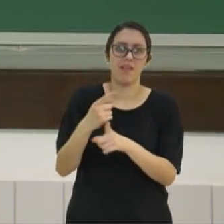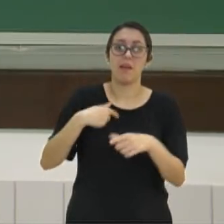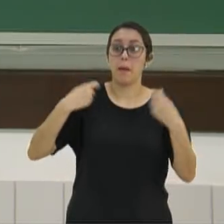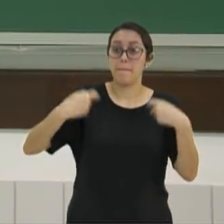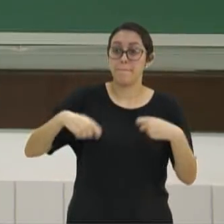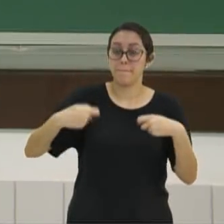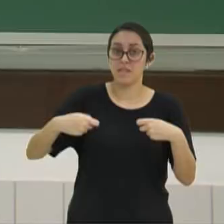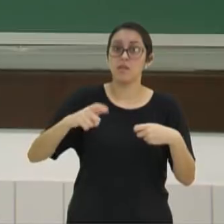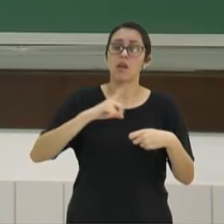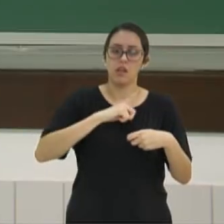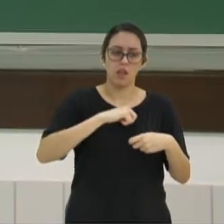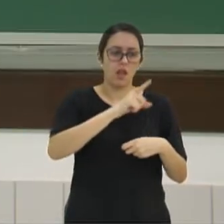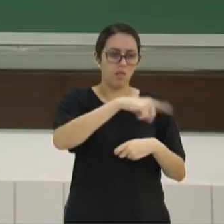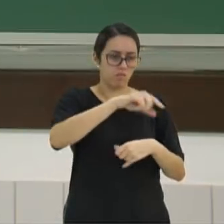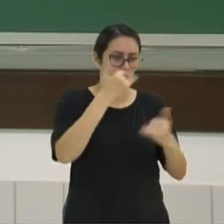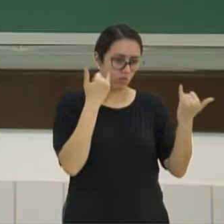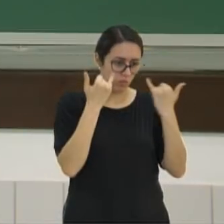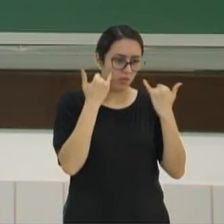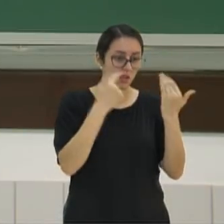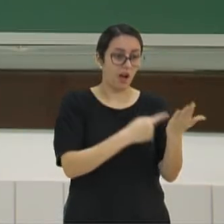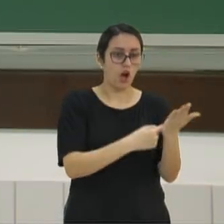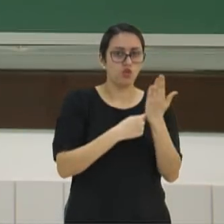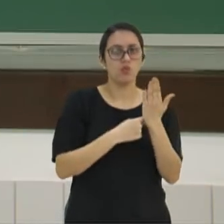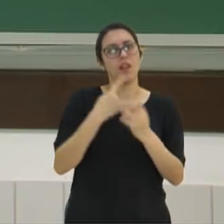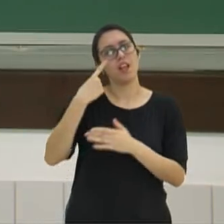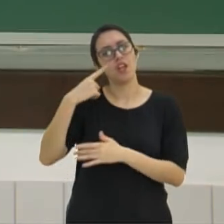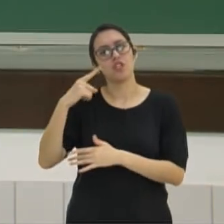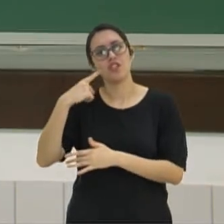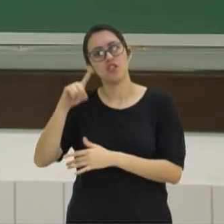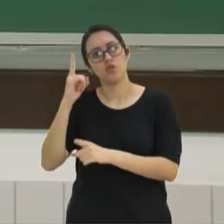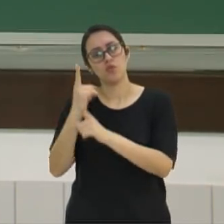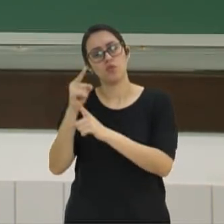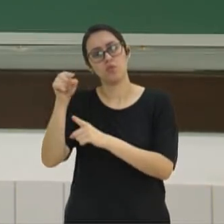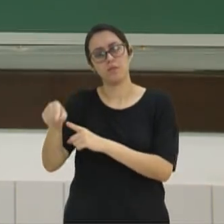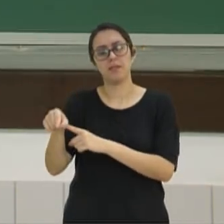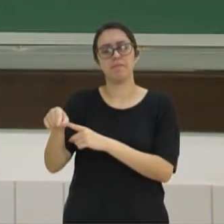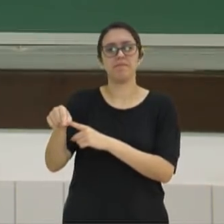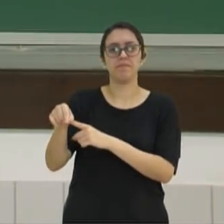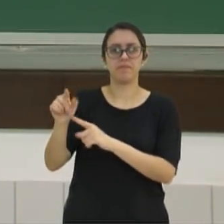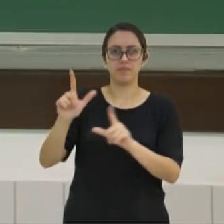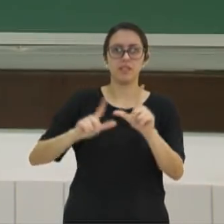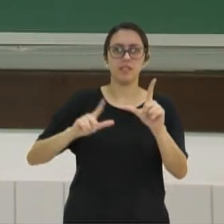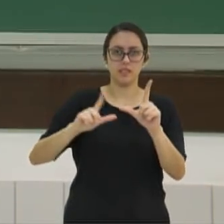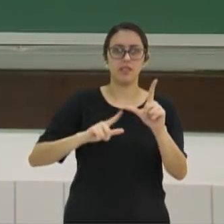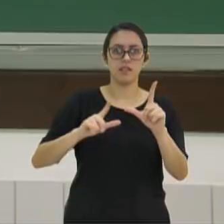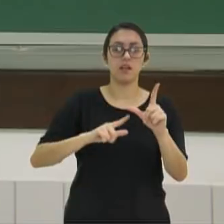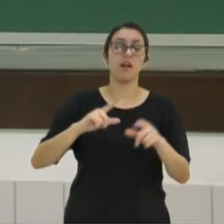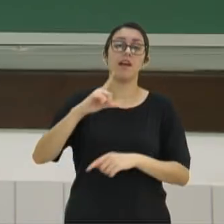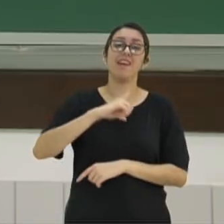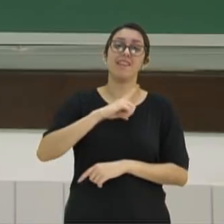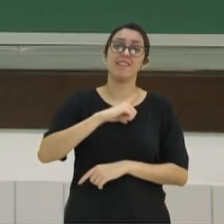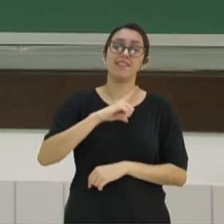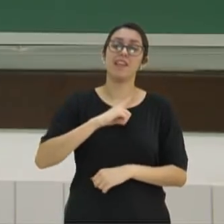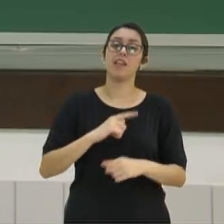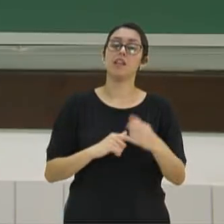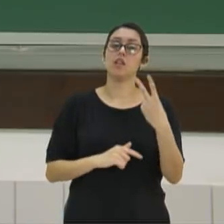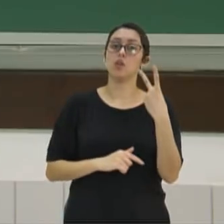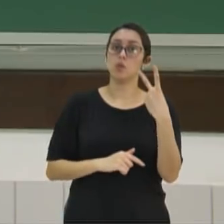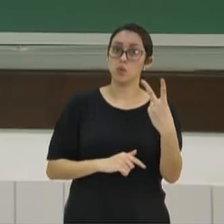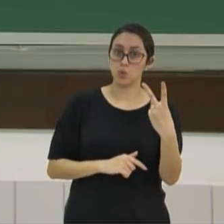informações que eu já tenho, beleza? Então, lá. E eles relacionam 2 tipos de grandeza. As